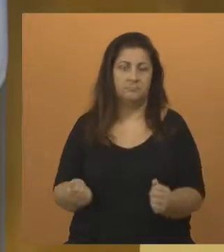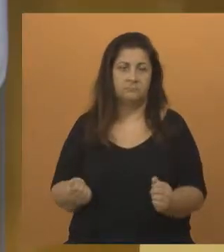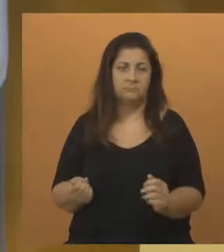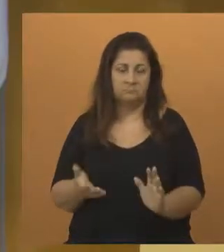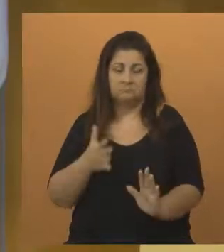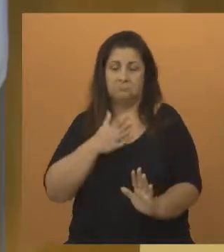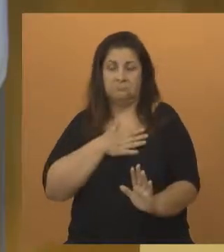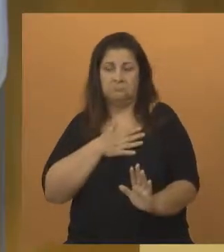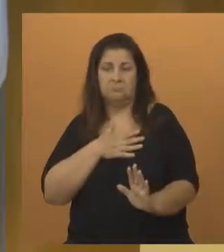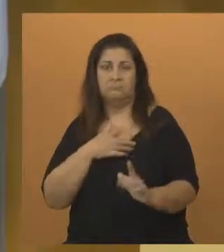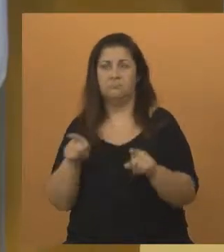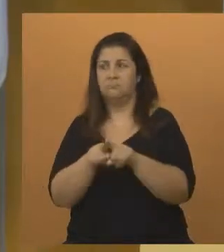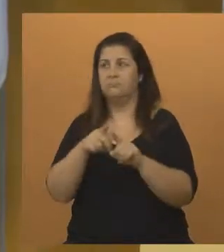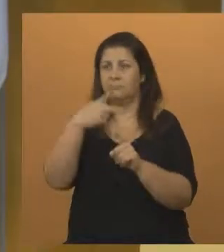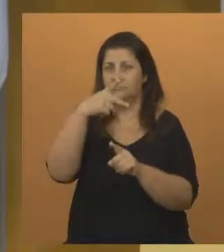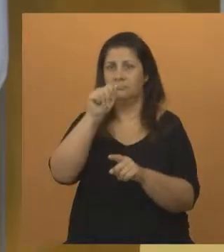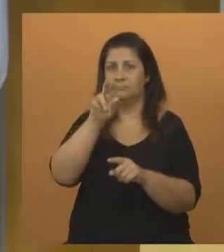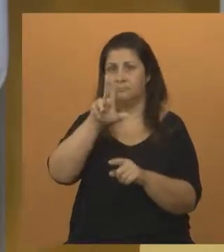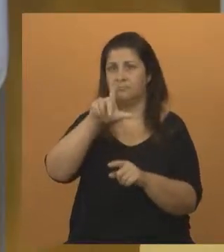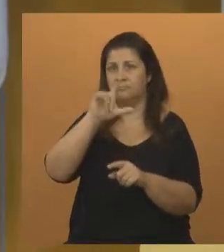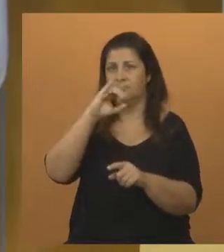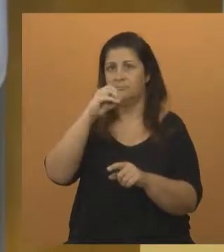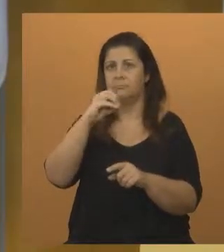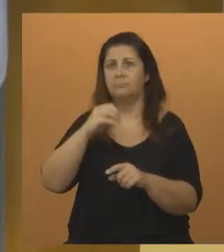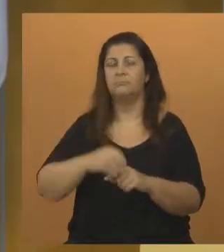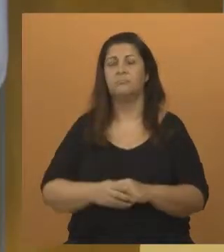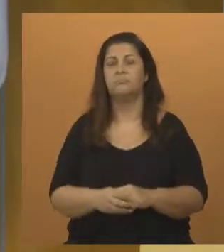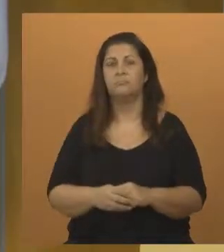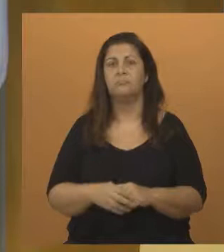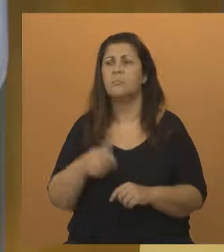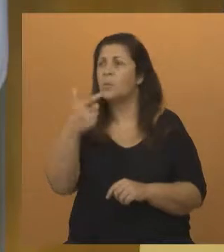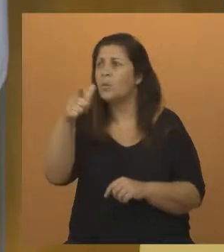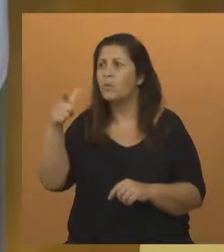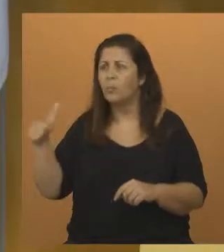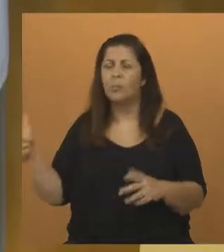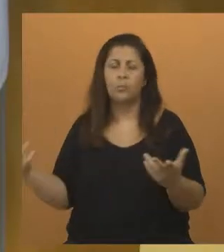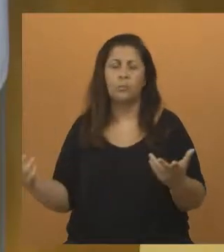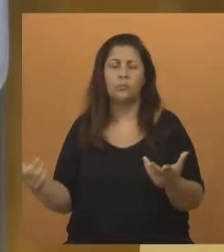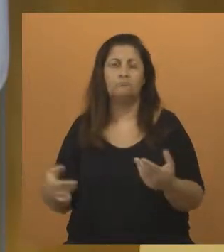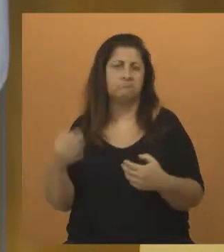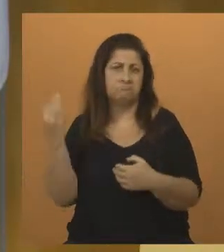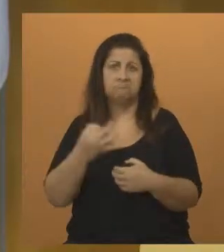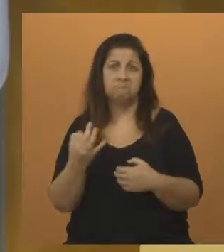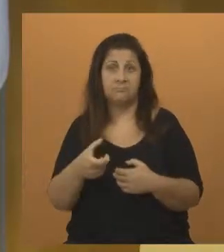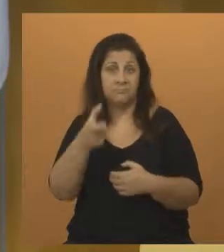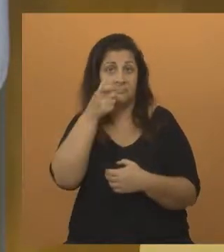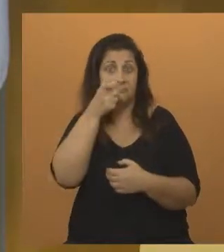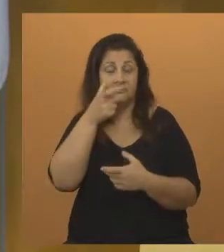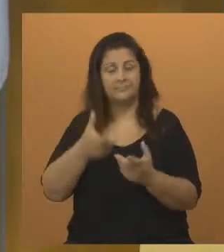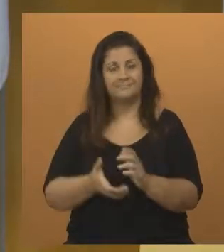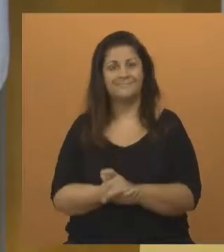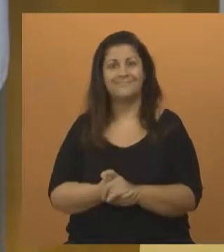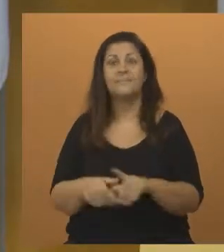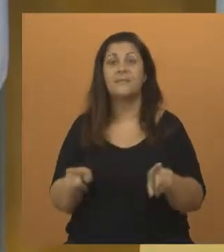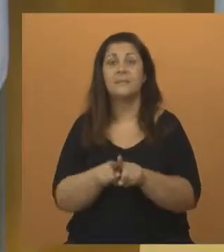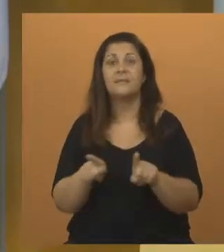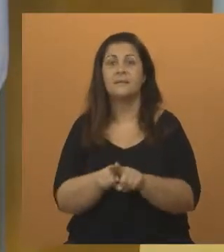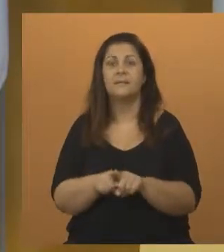caso, acho que o do Paulinho, e outros que com certeza estão também nos assistindo, e